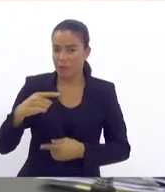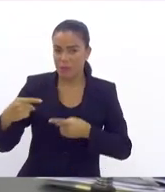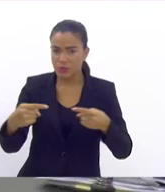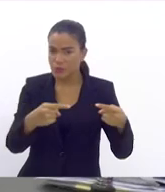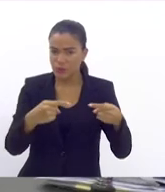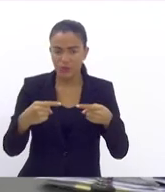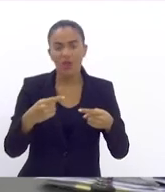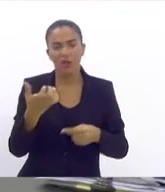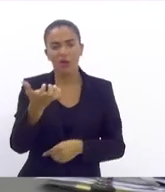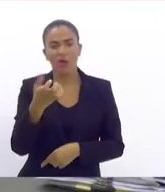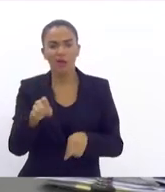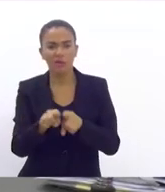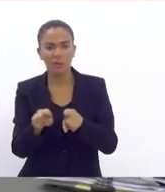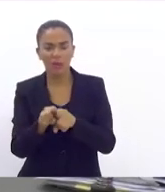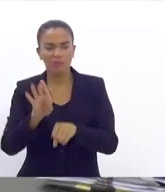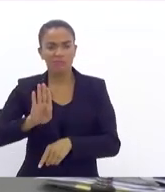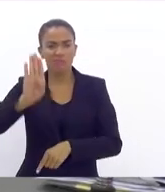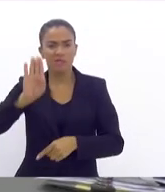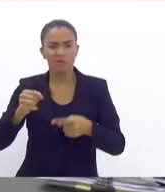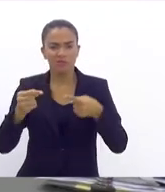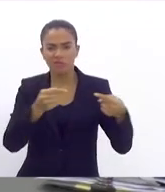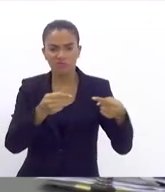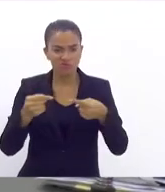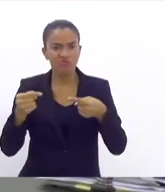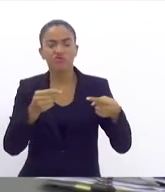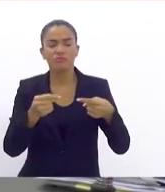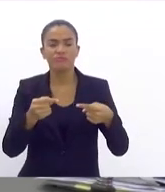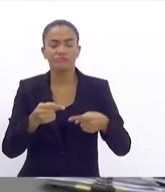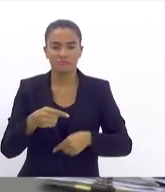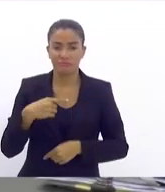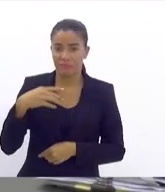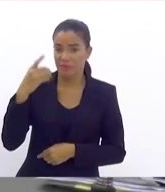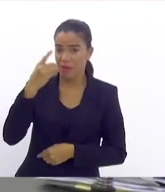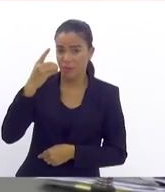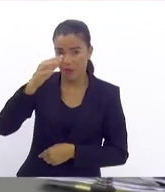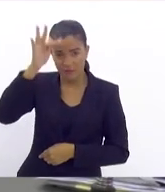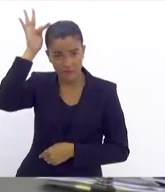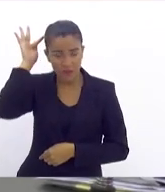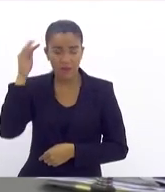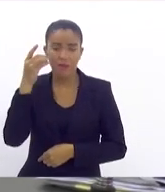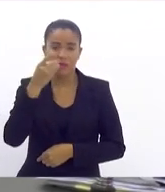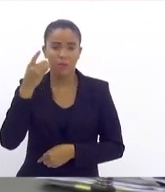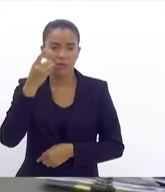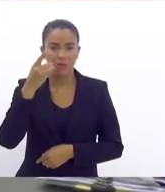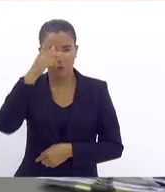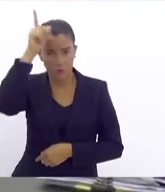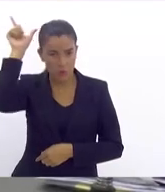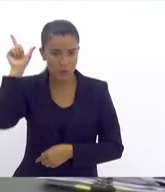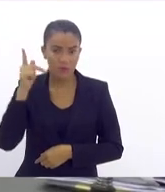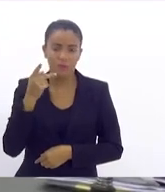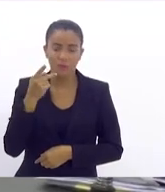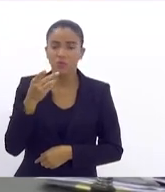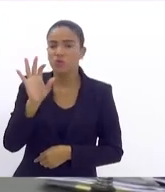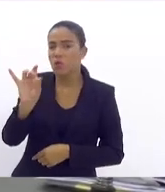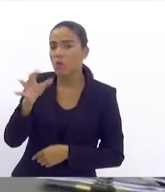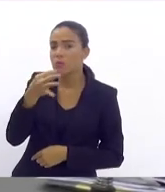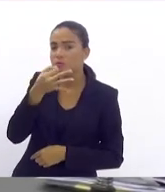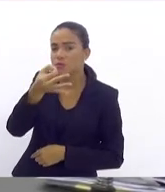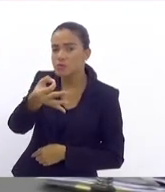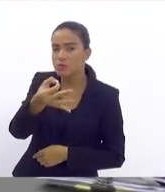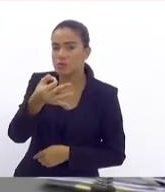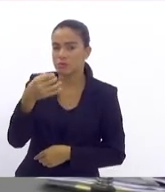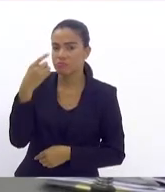queria também discutir. Eu também quero discutir. Deputado Luiz Paulo, deputado Fred, deputado Luiz Paulo e eu. Apenas uma sugestão, deputado. E